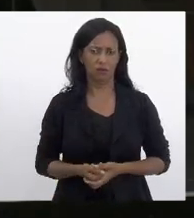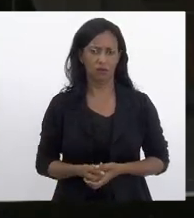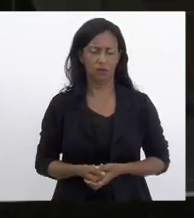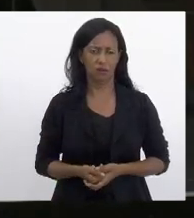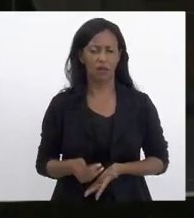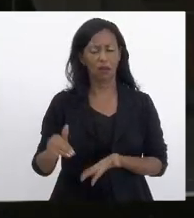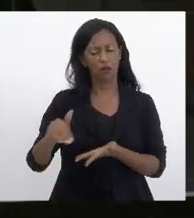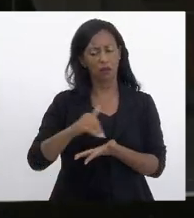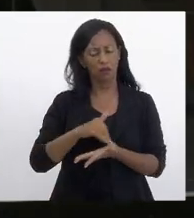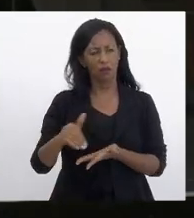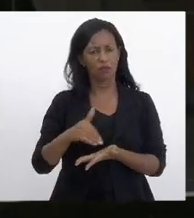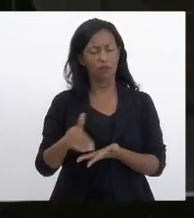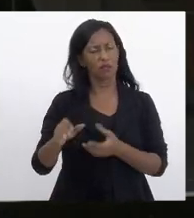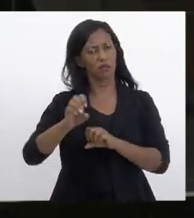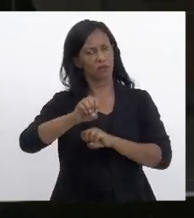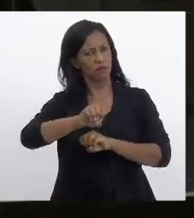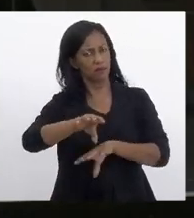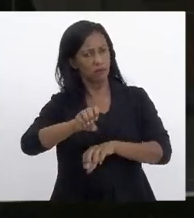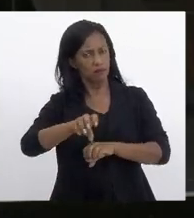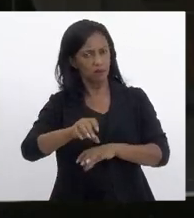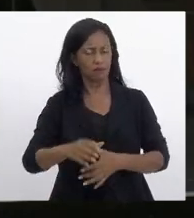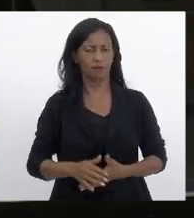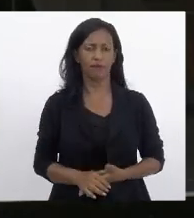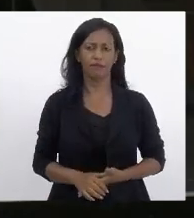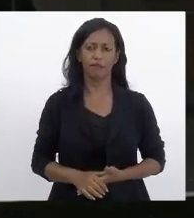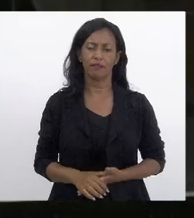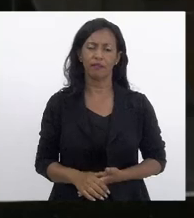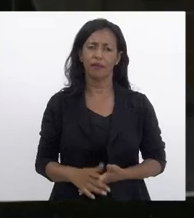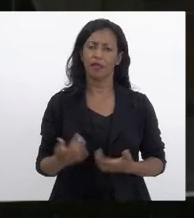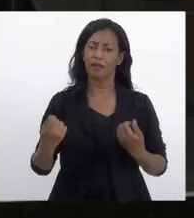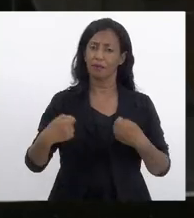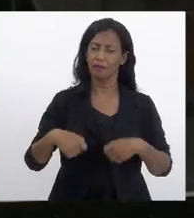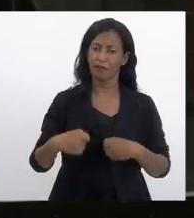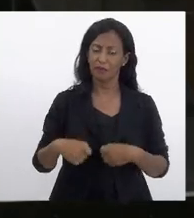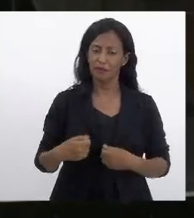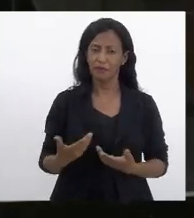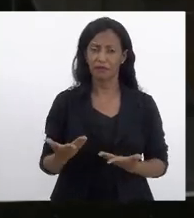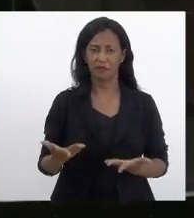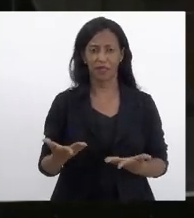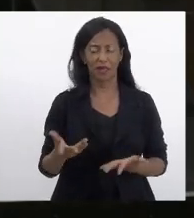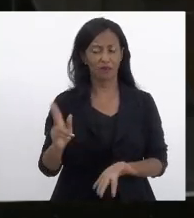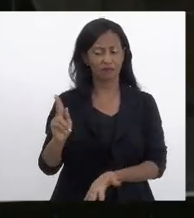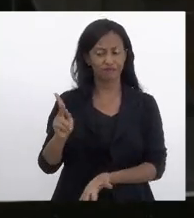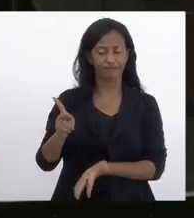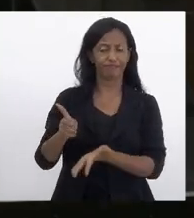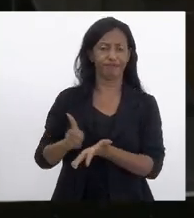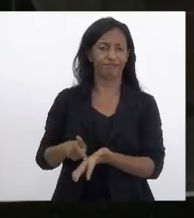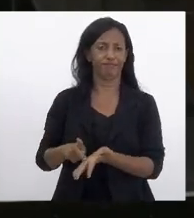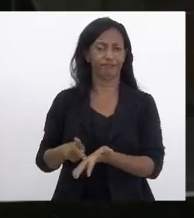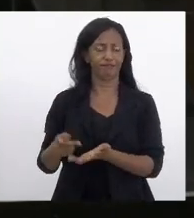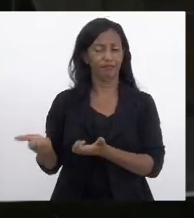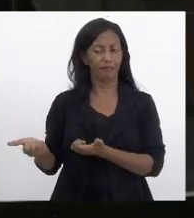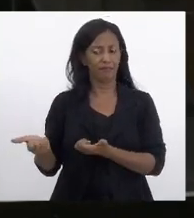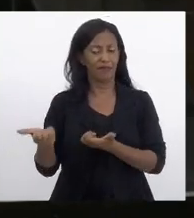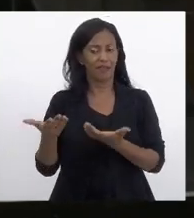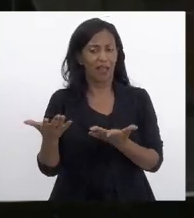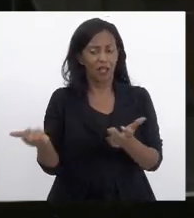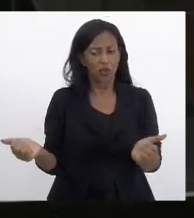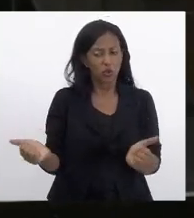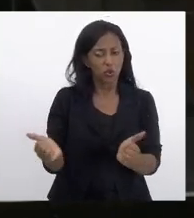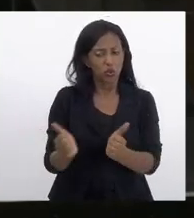É um secretário de educação que devia, de fato, estar do lado